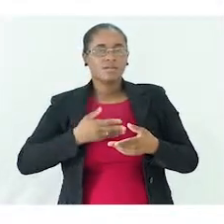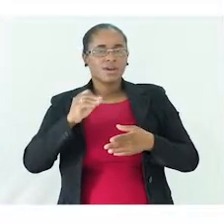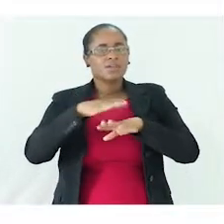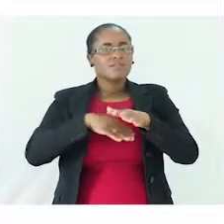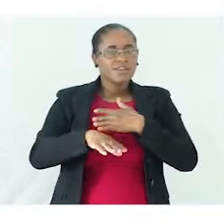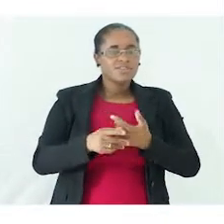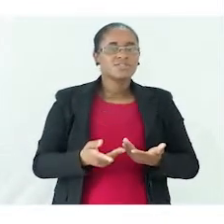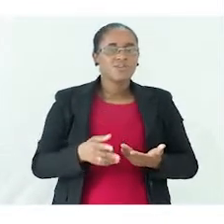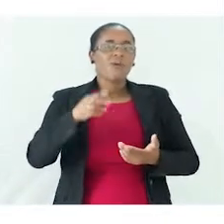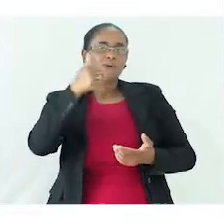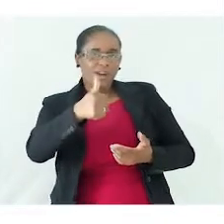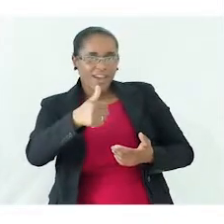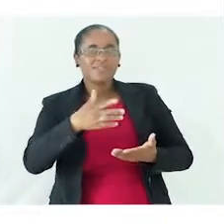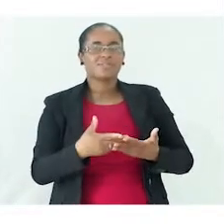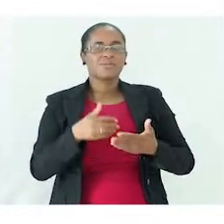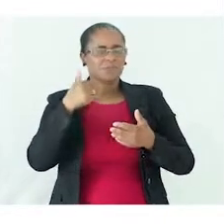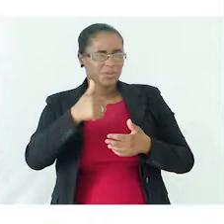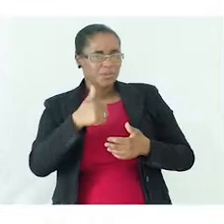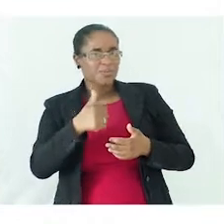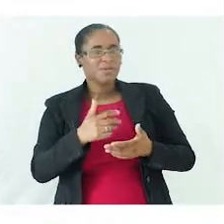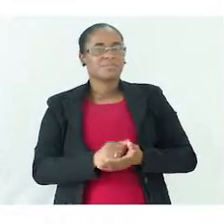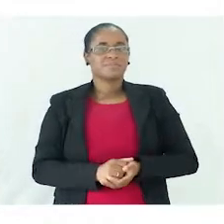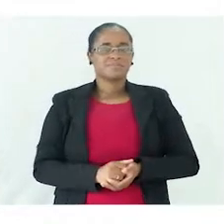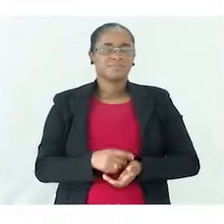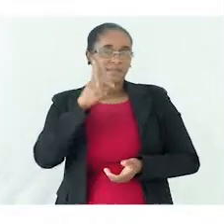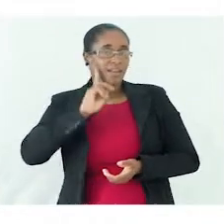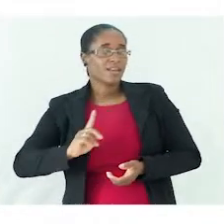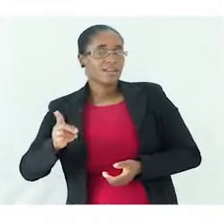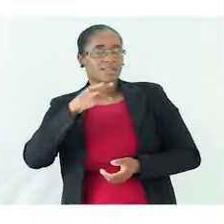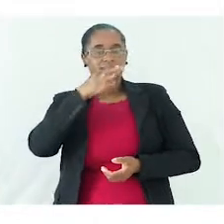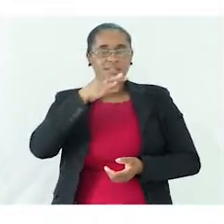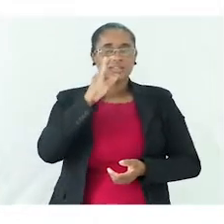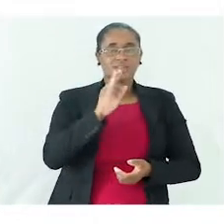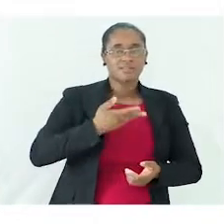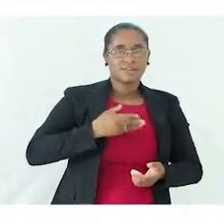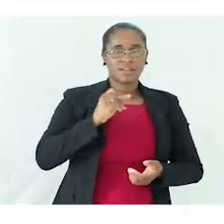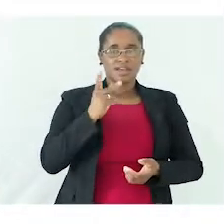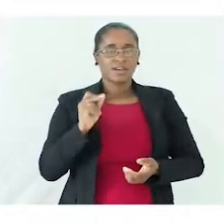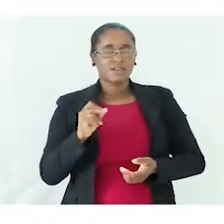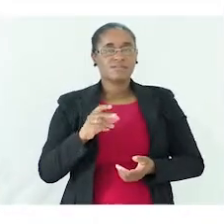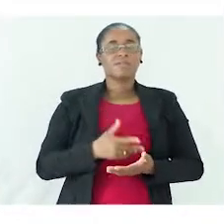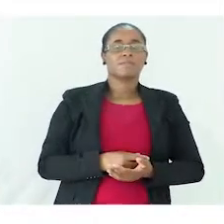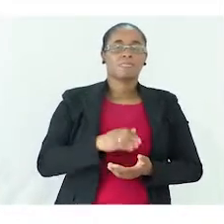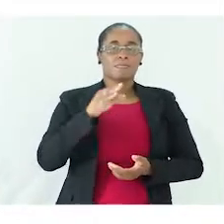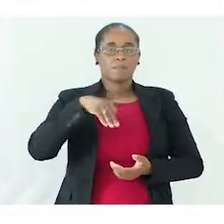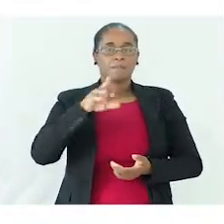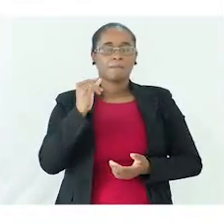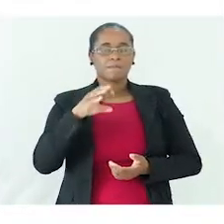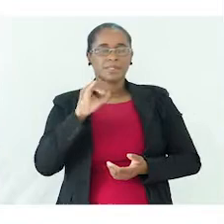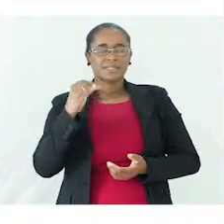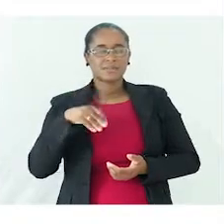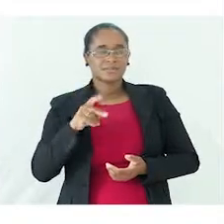Correto, muito bem, bravo. Então, ela disse que fadava o príncipe para que ele fosse